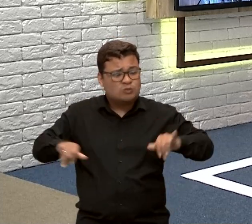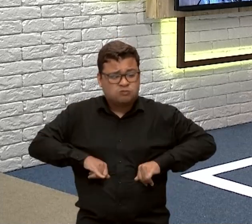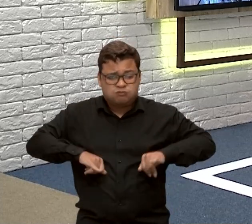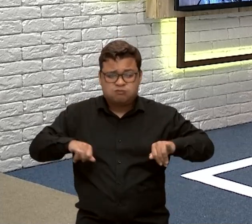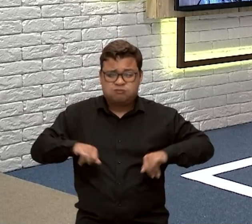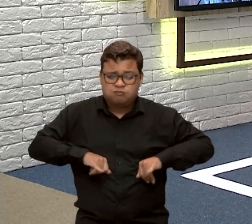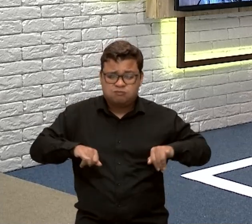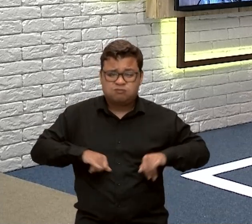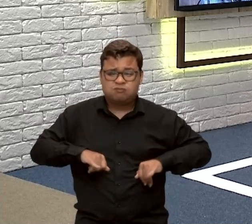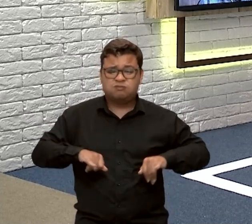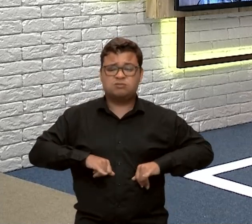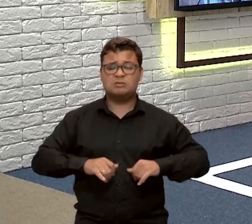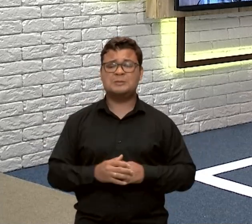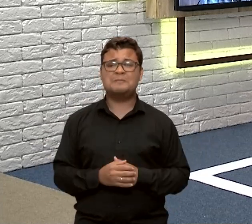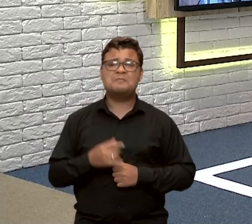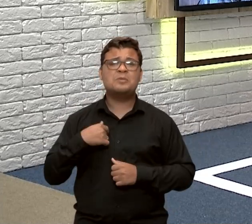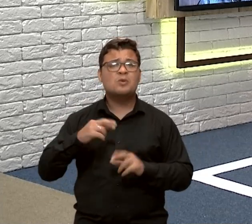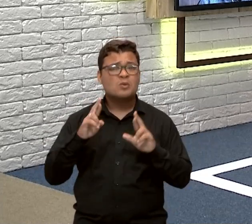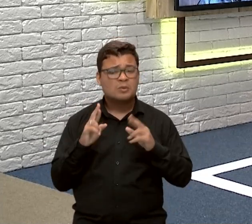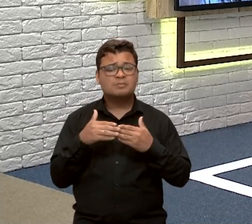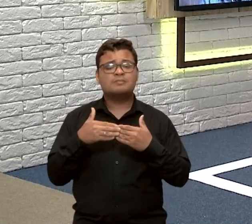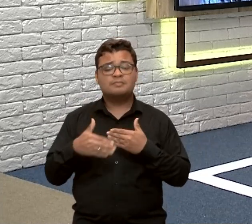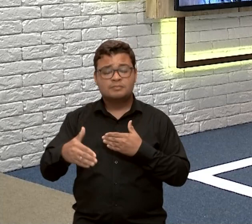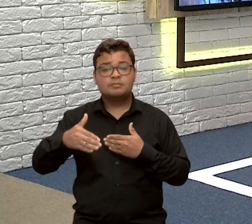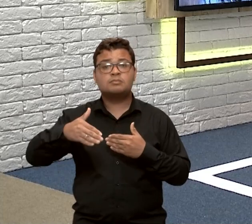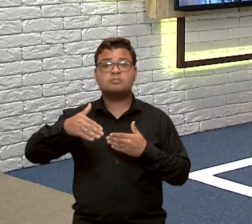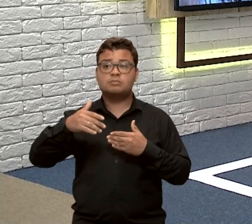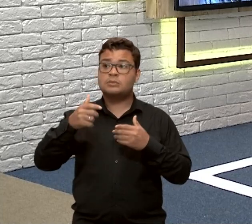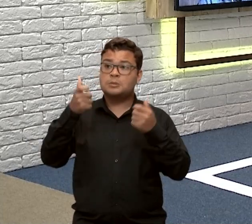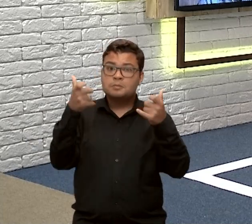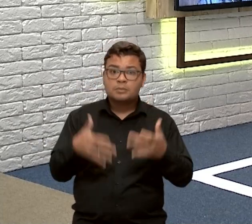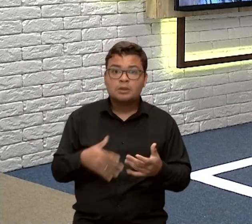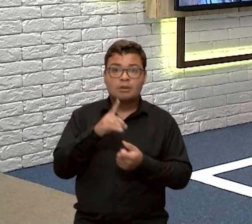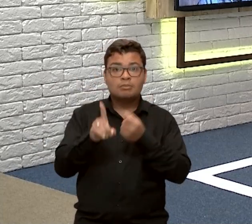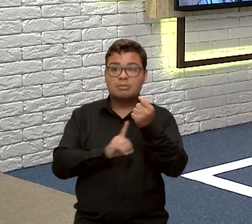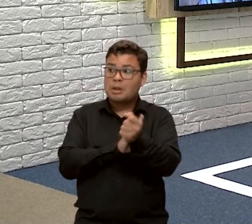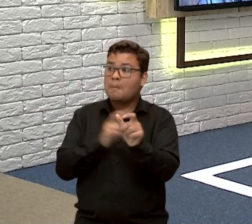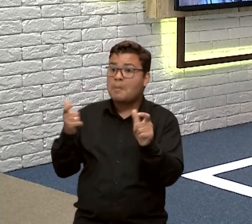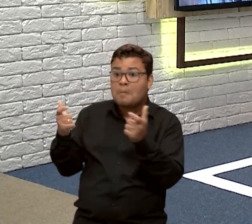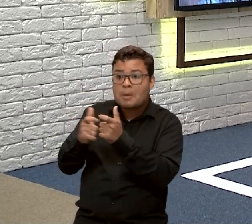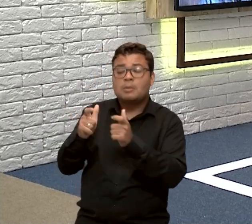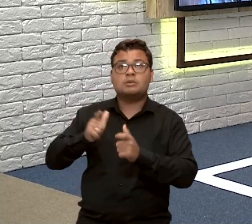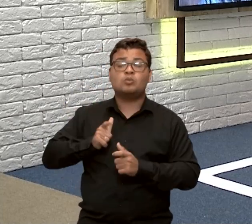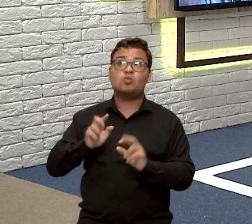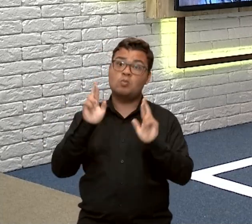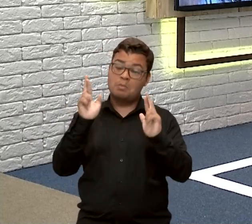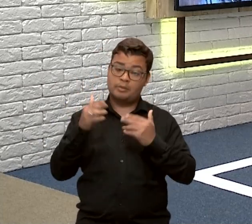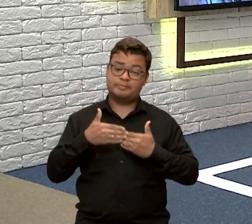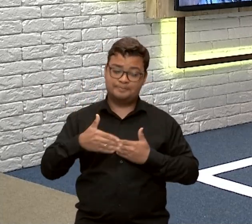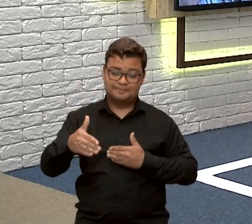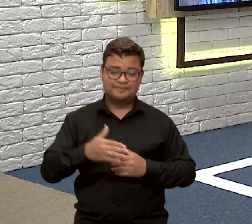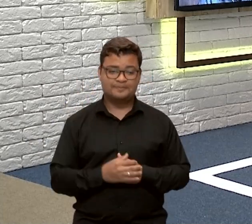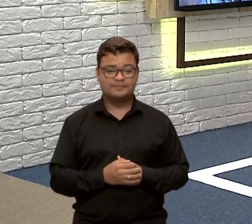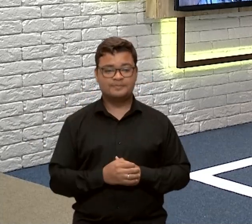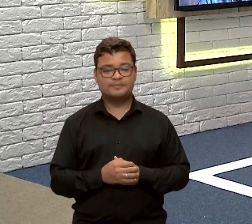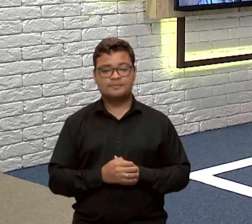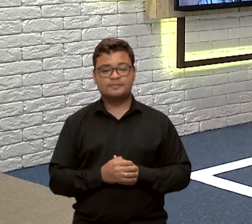Citei terceiros, mas eu já tive dengue e não quero ter de novo realmente, professor João. É uma